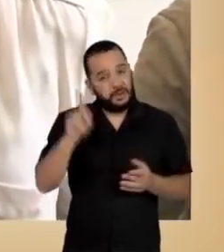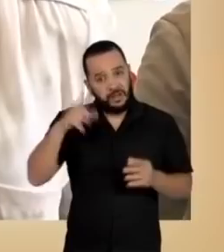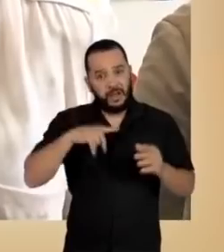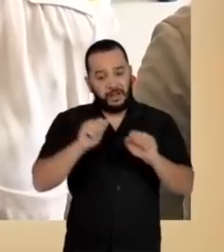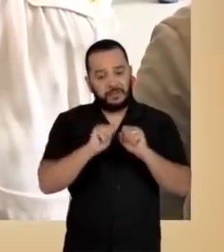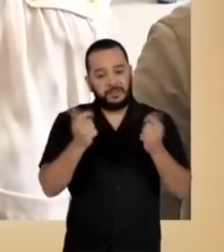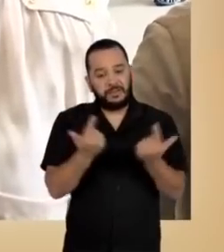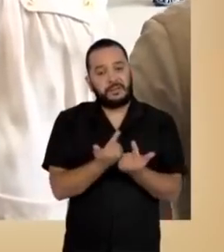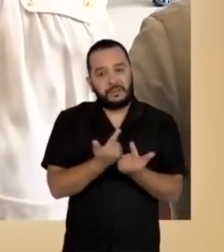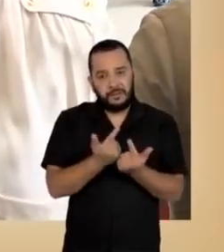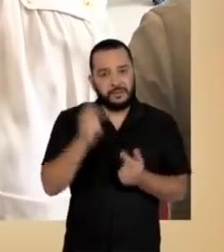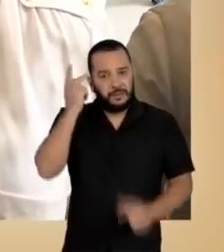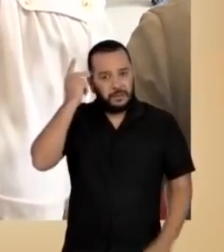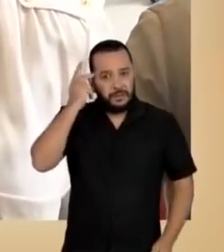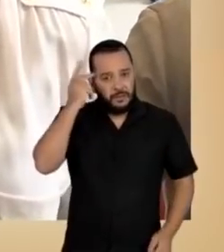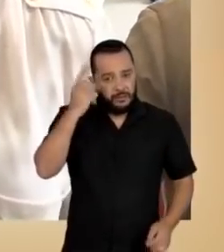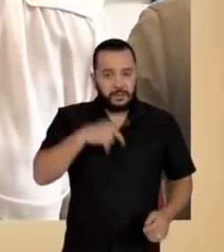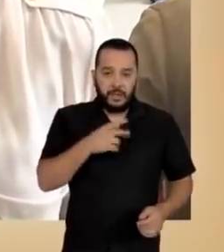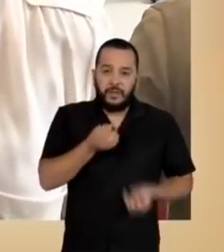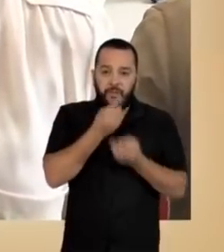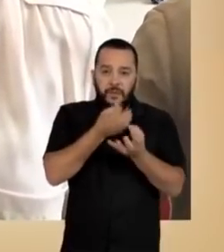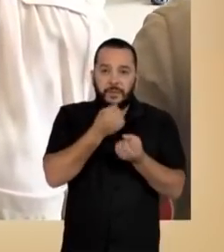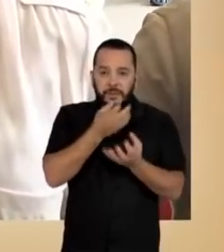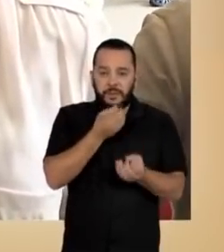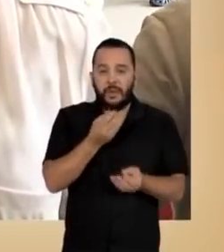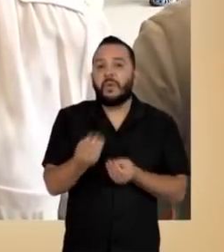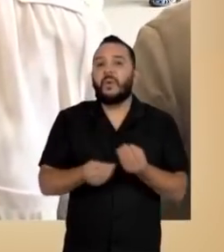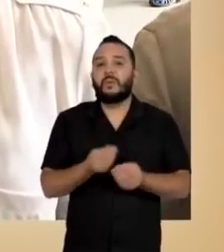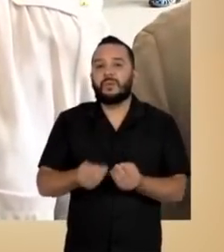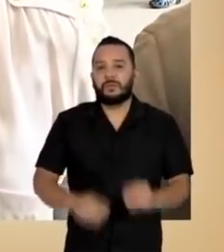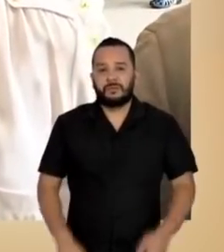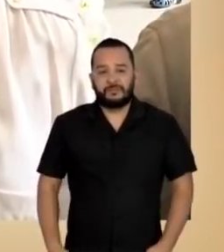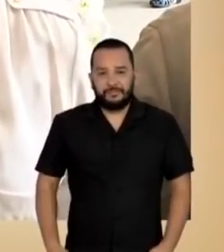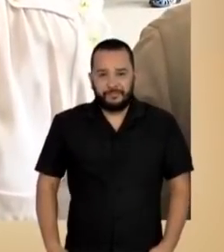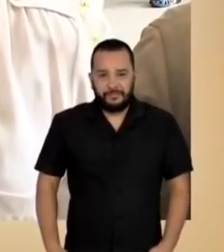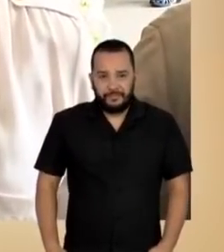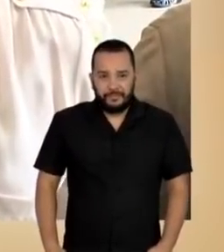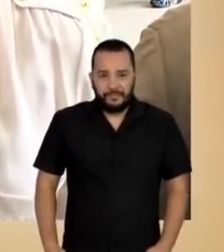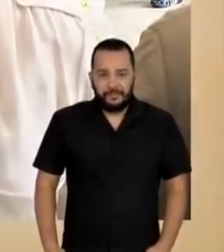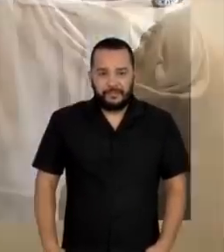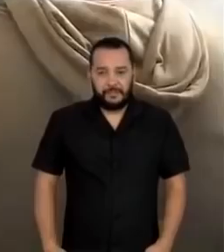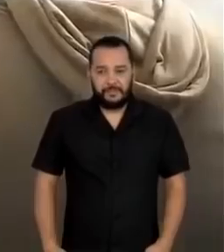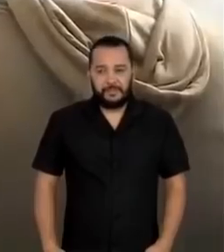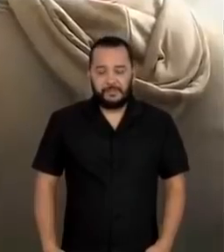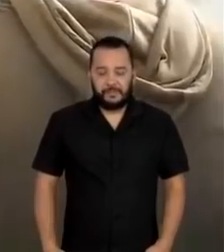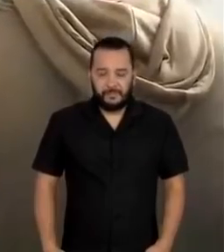Assembleia de São Paulo e tem mais informações. Adriana.